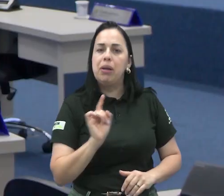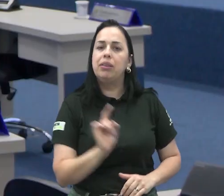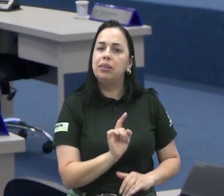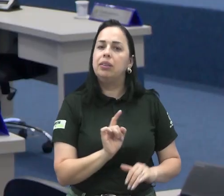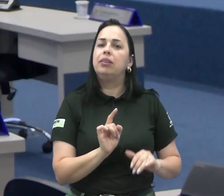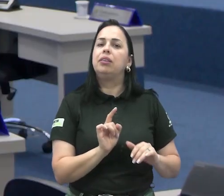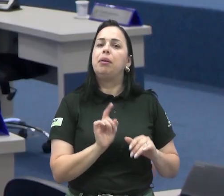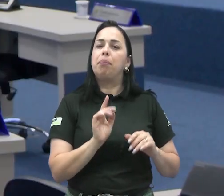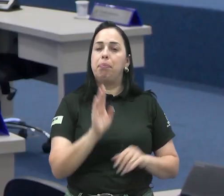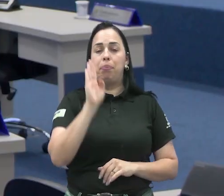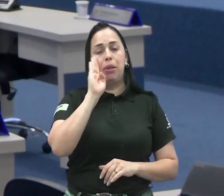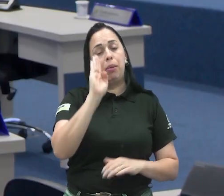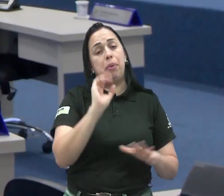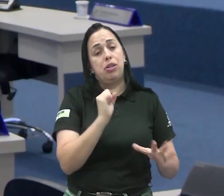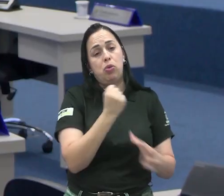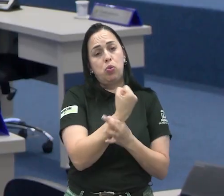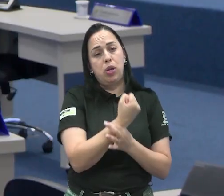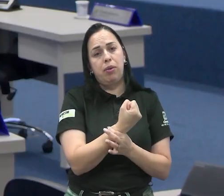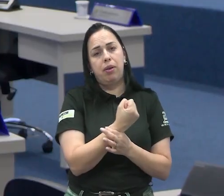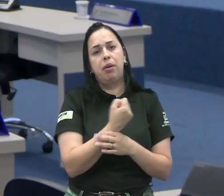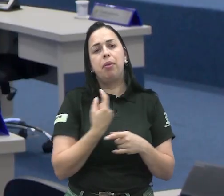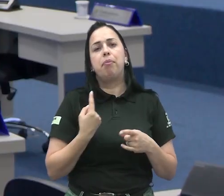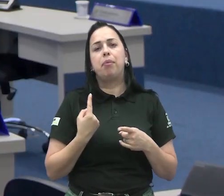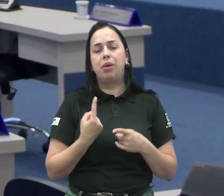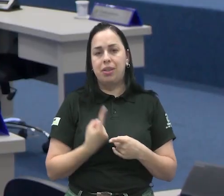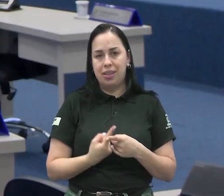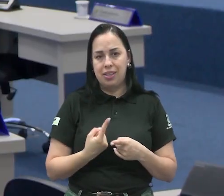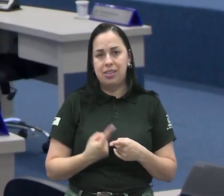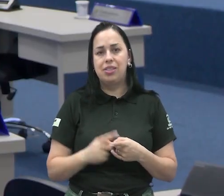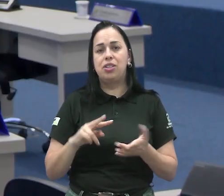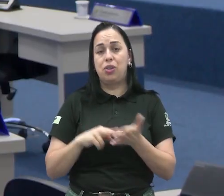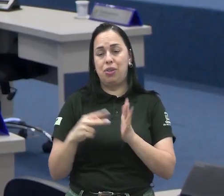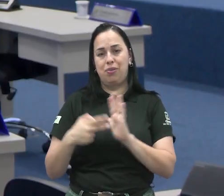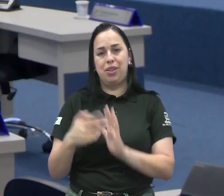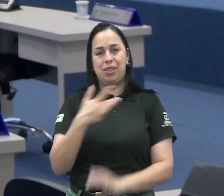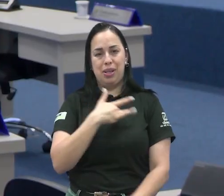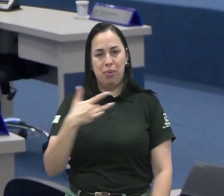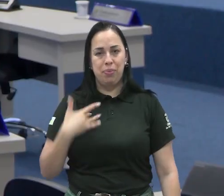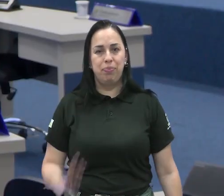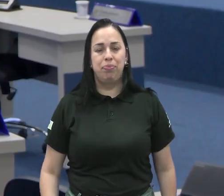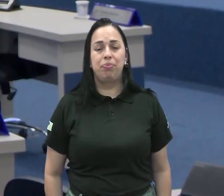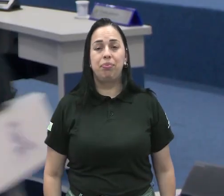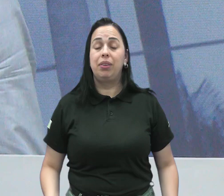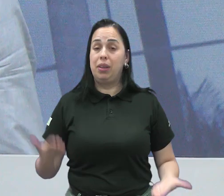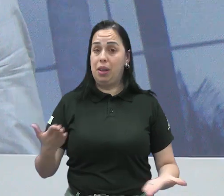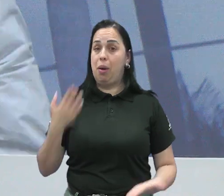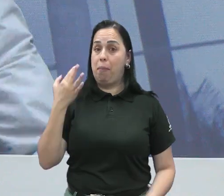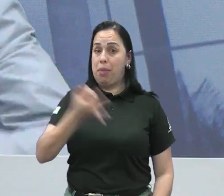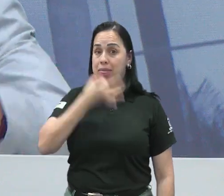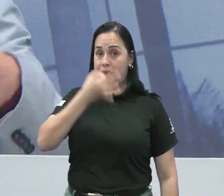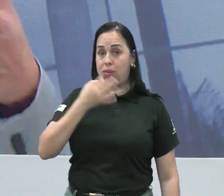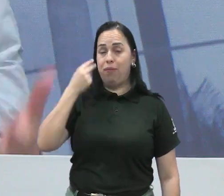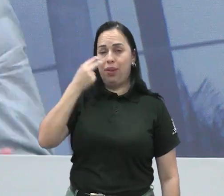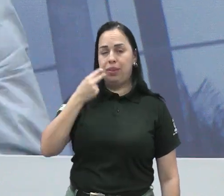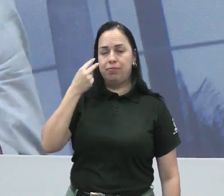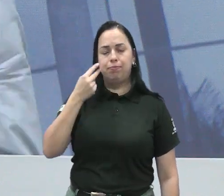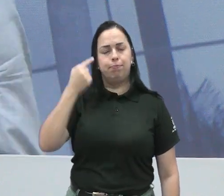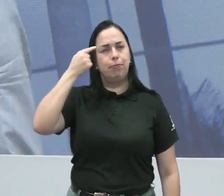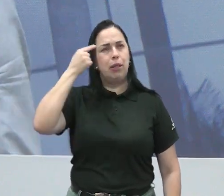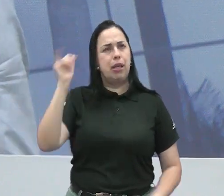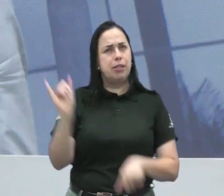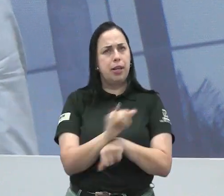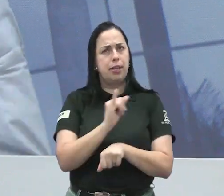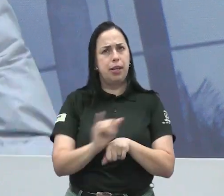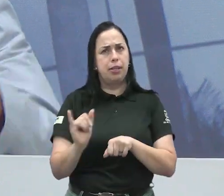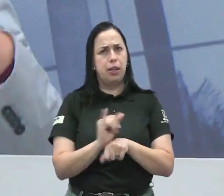formas adequadas e principalmente em segurança, porque isso também é uma questão de saúde pública. Para o vereador, pensar em